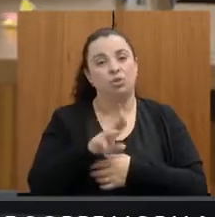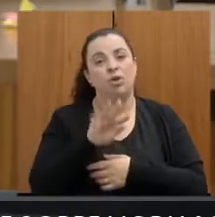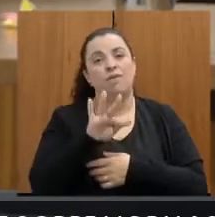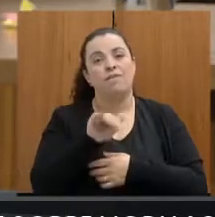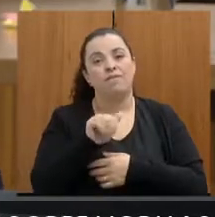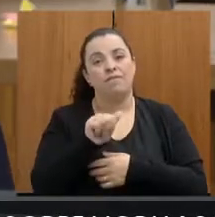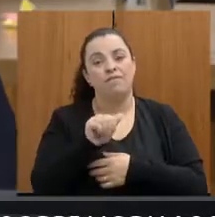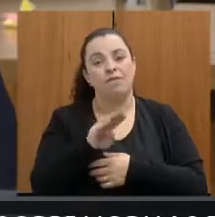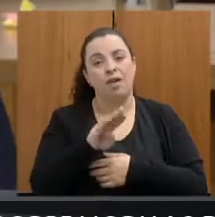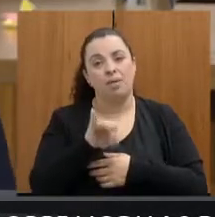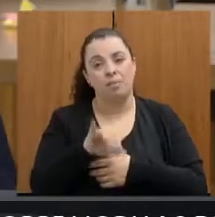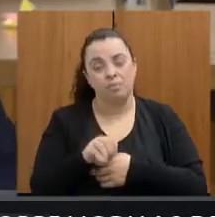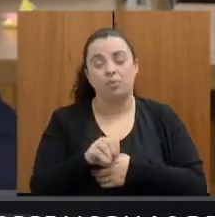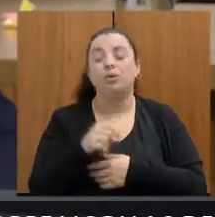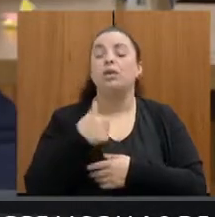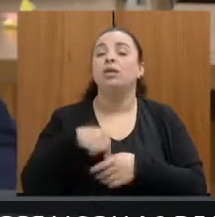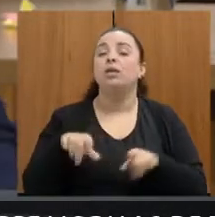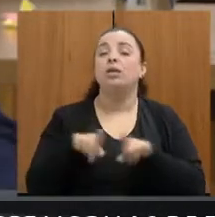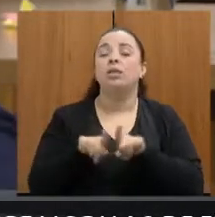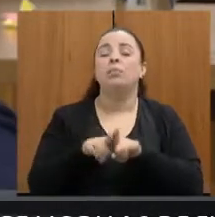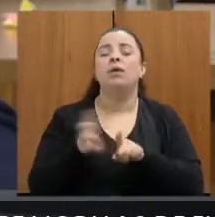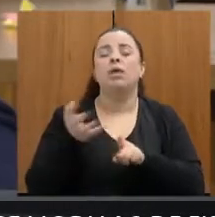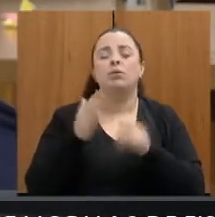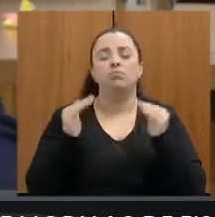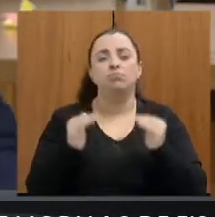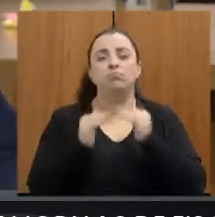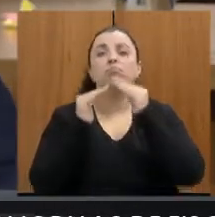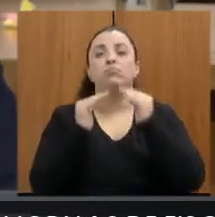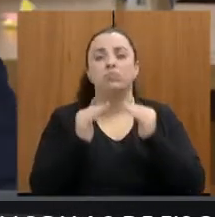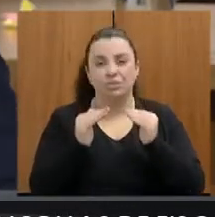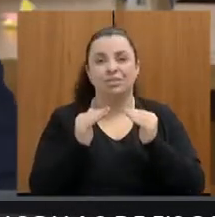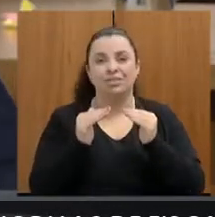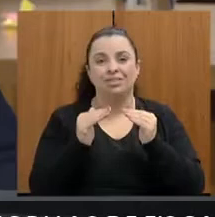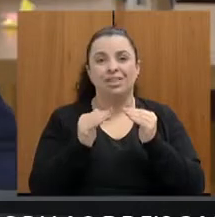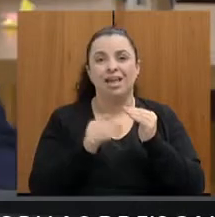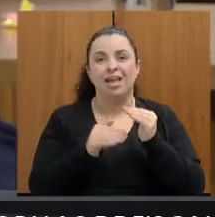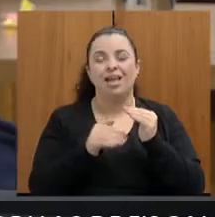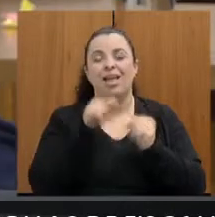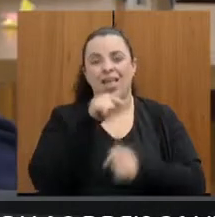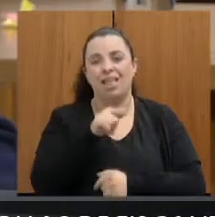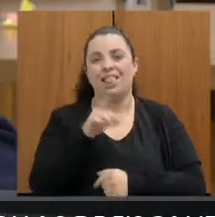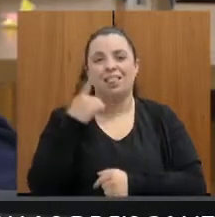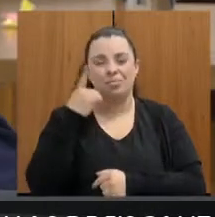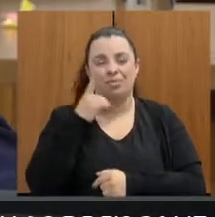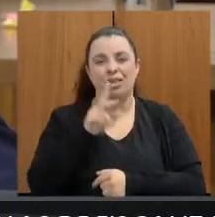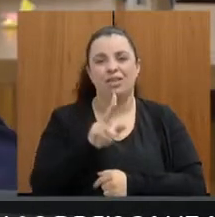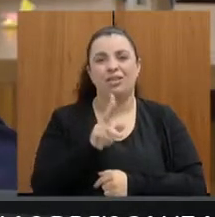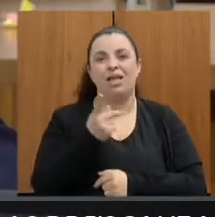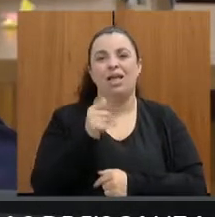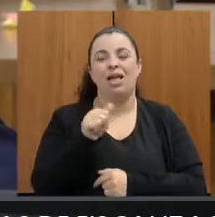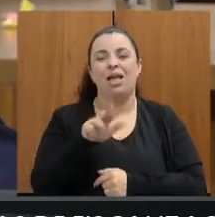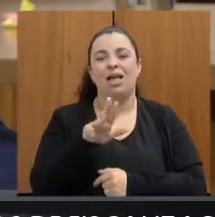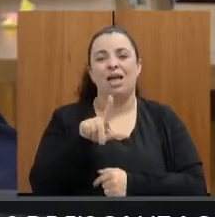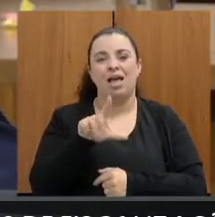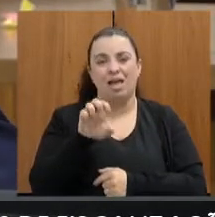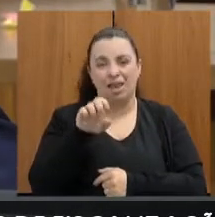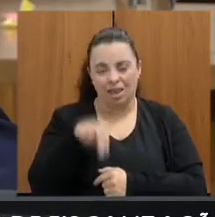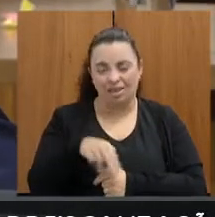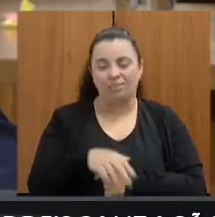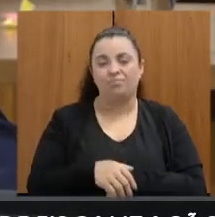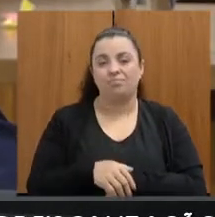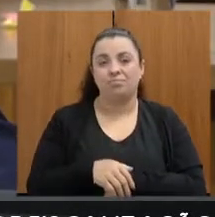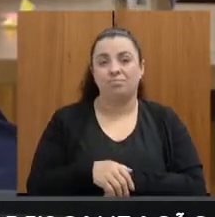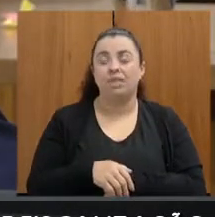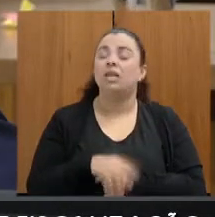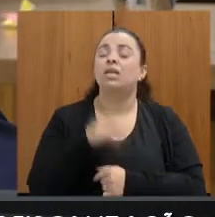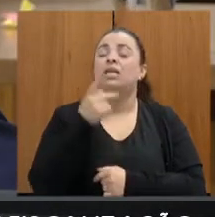e também quero fazer couro que foi dito pelo pelo Deputado Arlen Santiago aqui apenas também no mesmo sentido